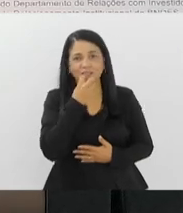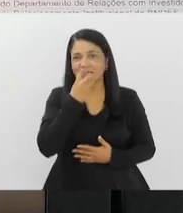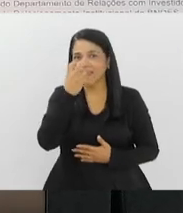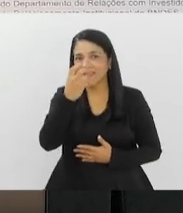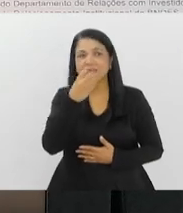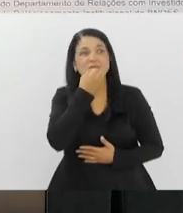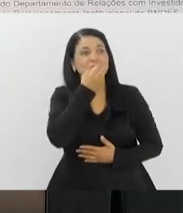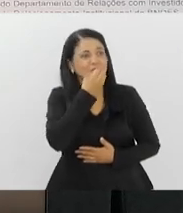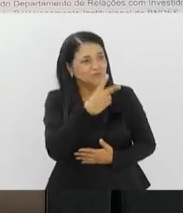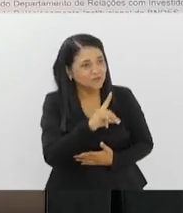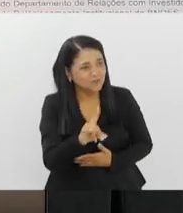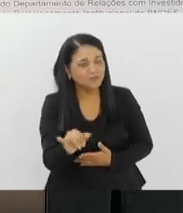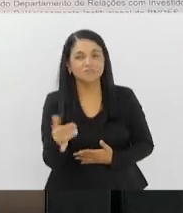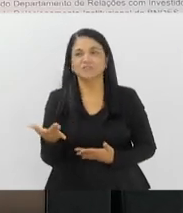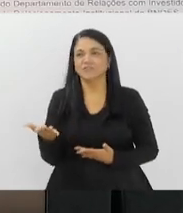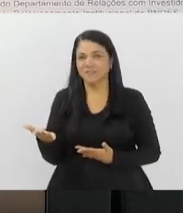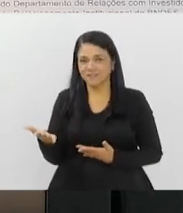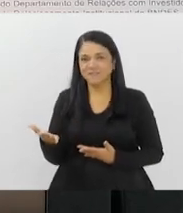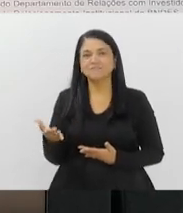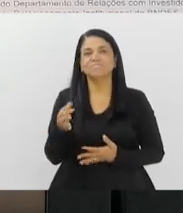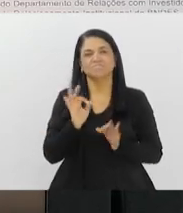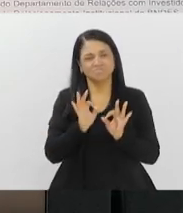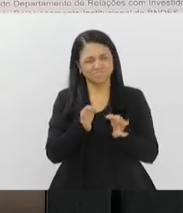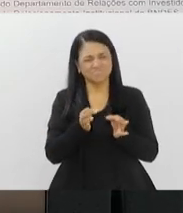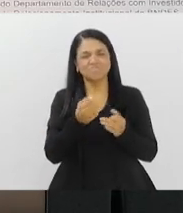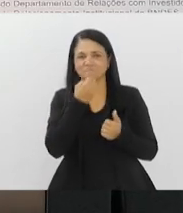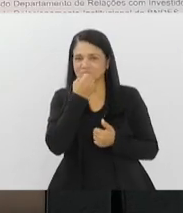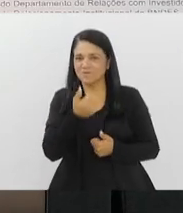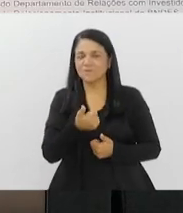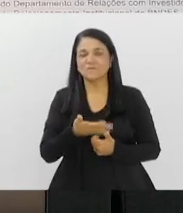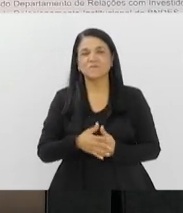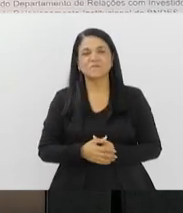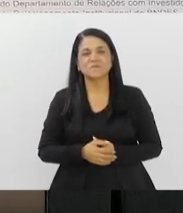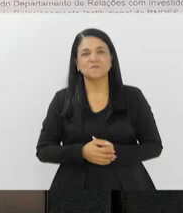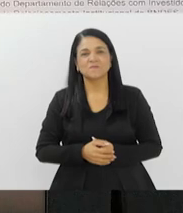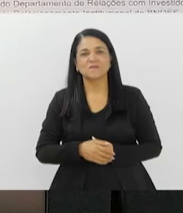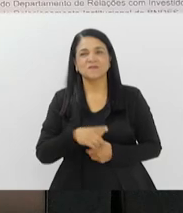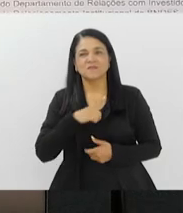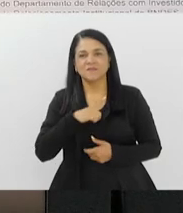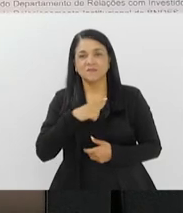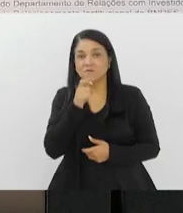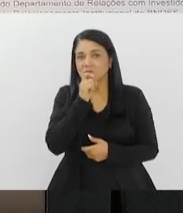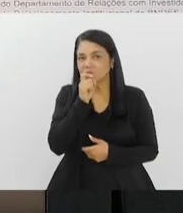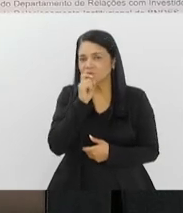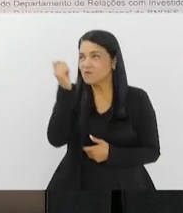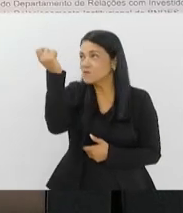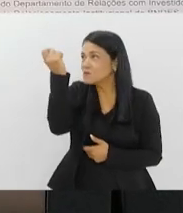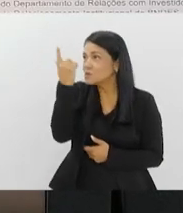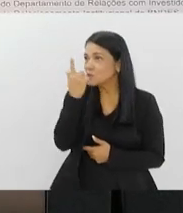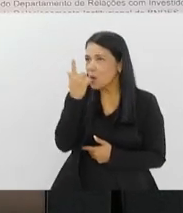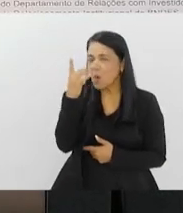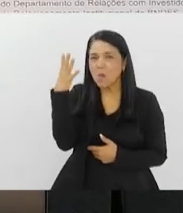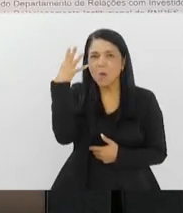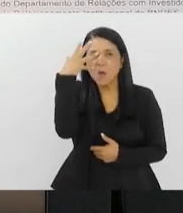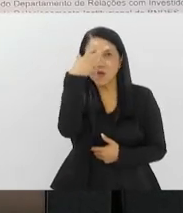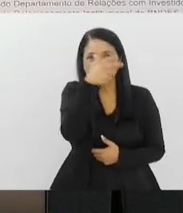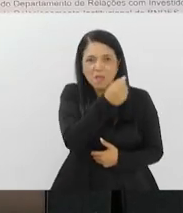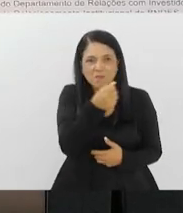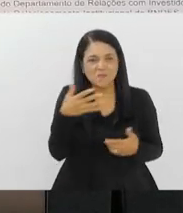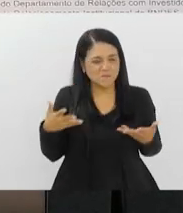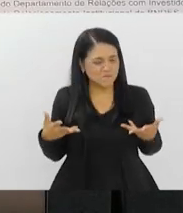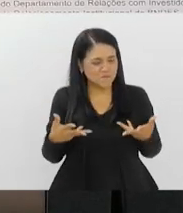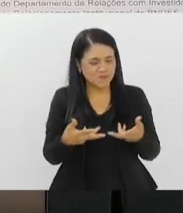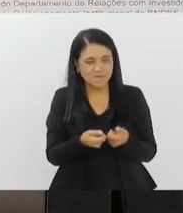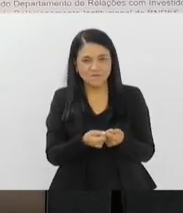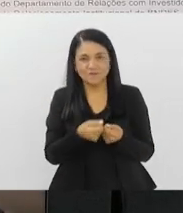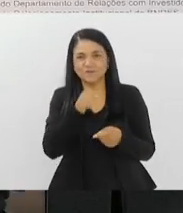gente! É isso aí. Quem tem um inverno com sol lindo, maravilhoso, como esse do Rio